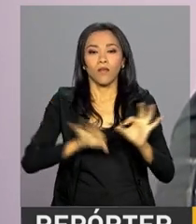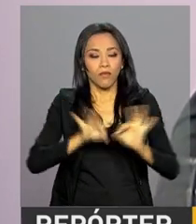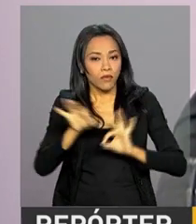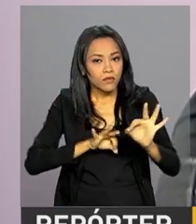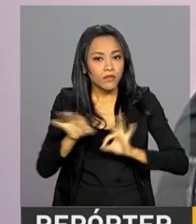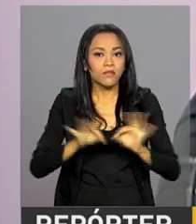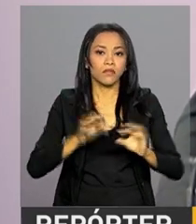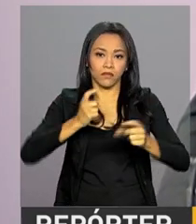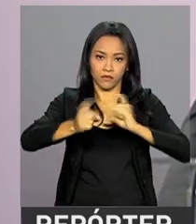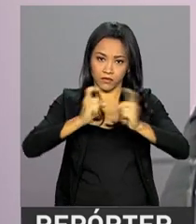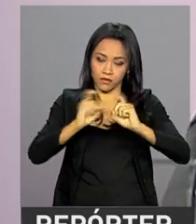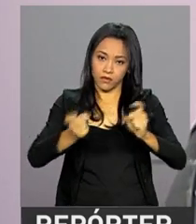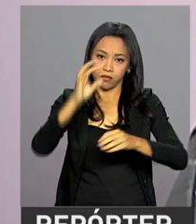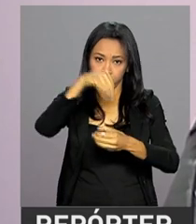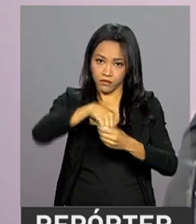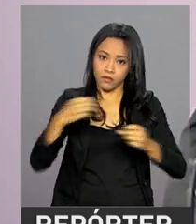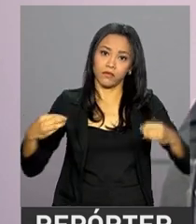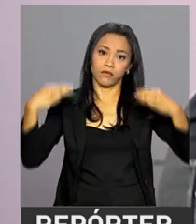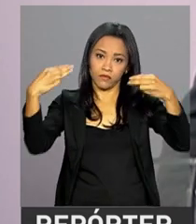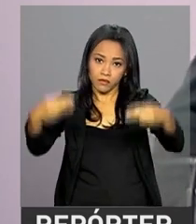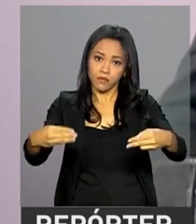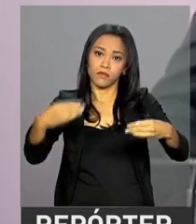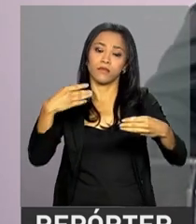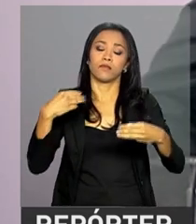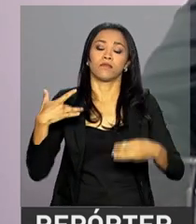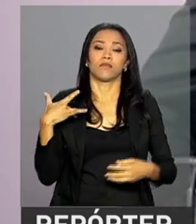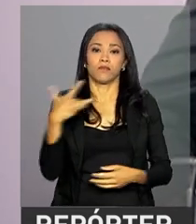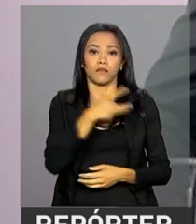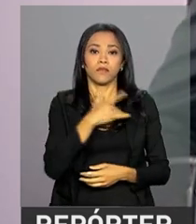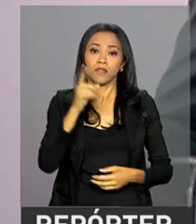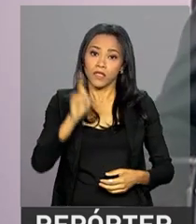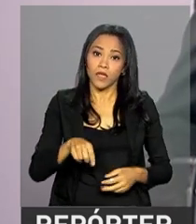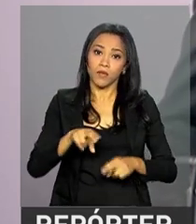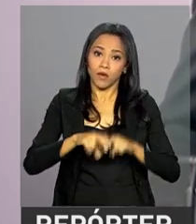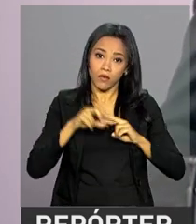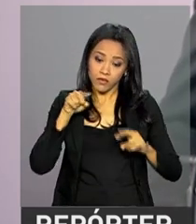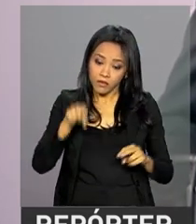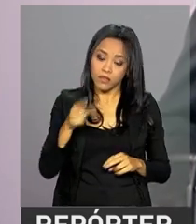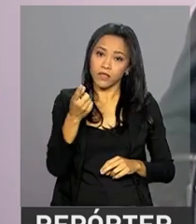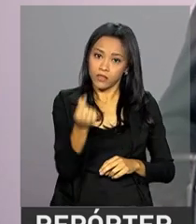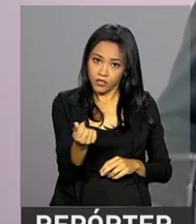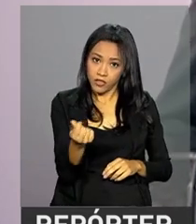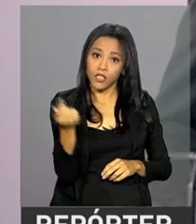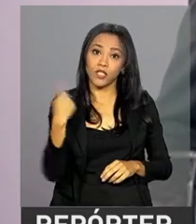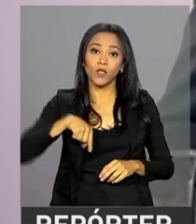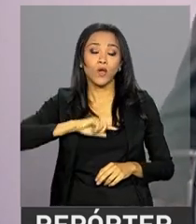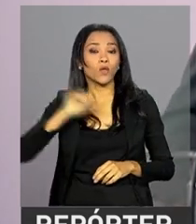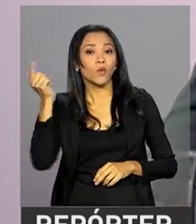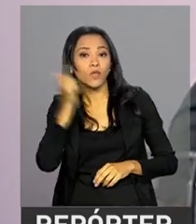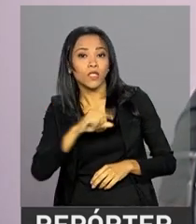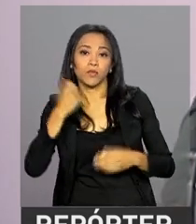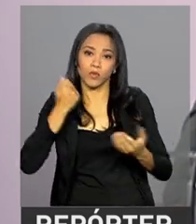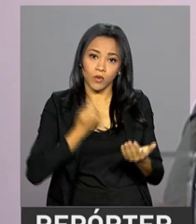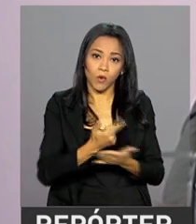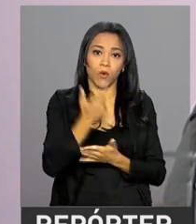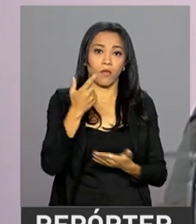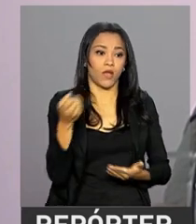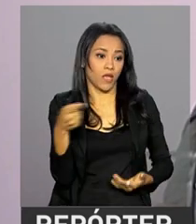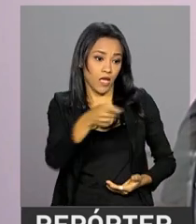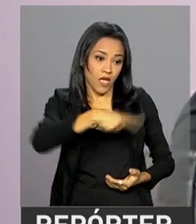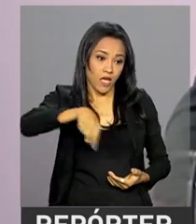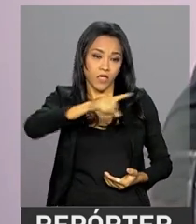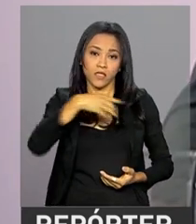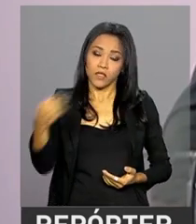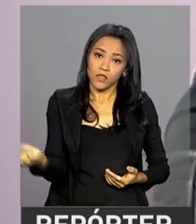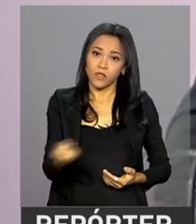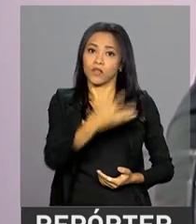eficiência que está sendo produzida com que é com esse concurso gente que nós estamos podendo entregar esses novos veículos e